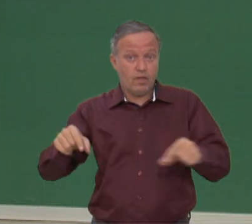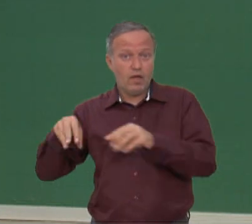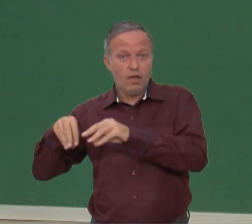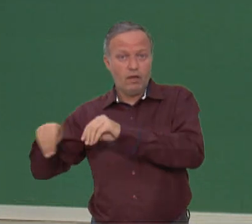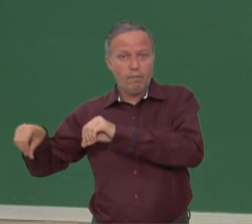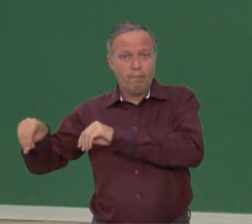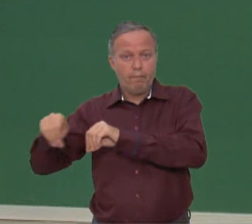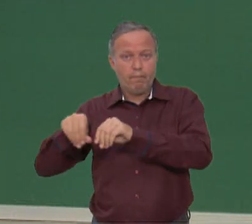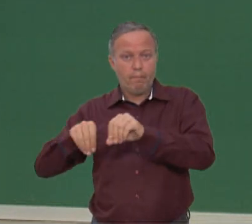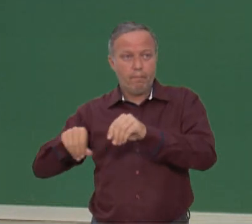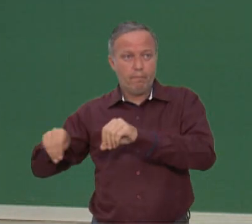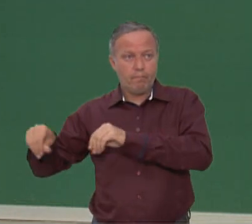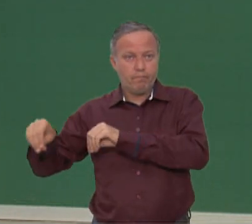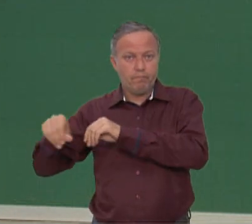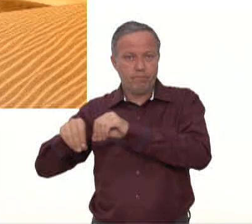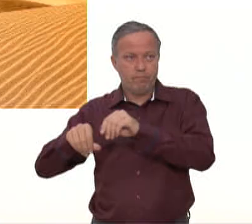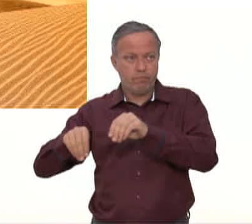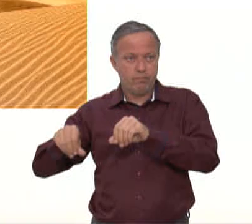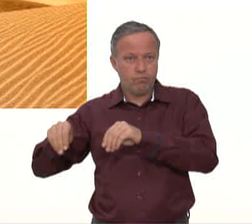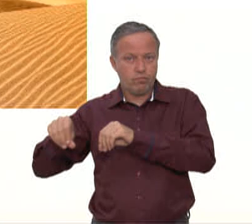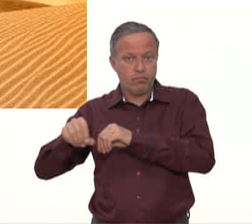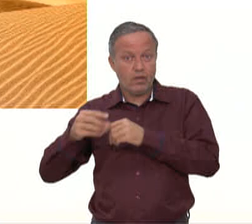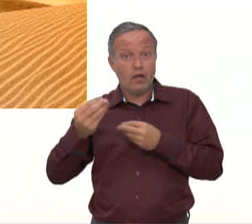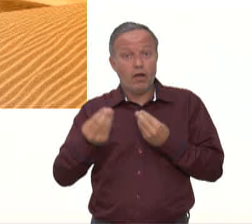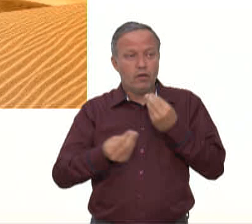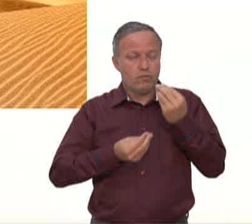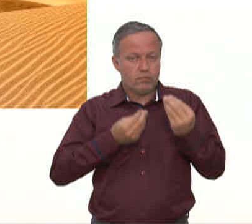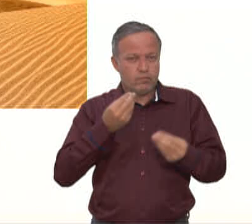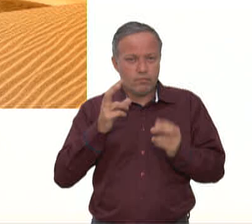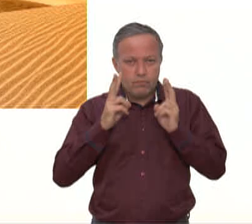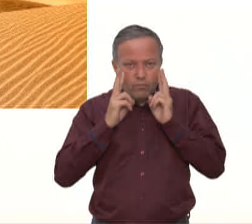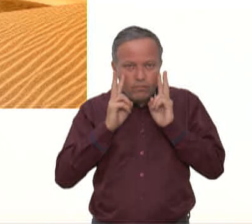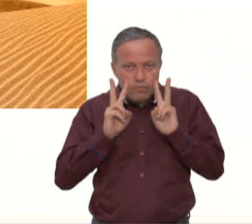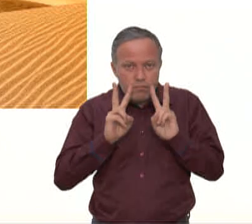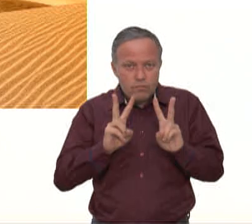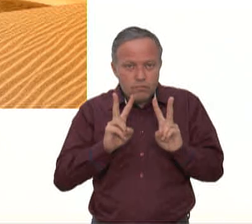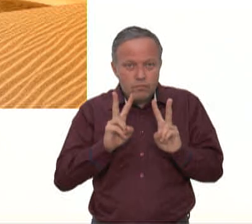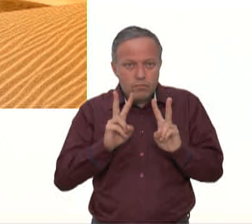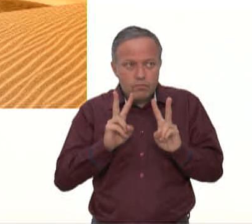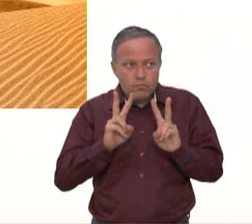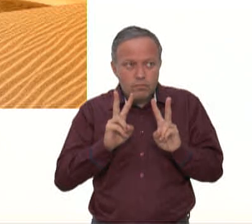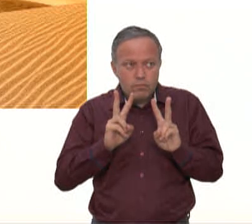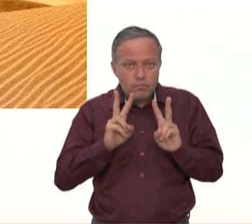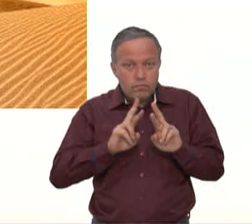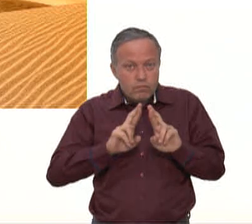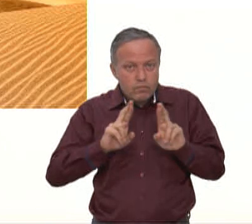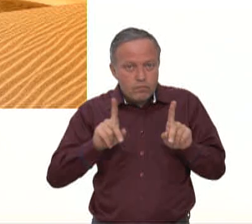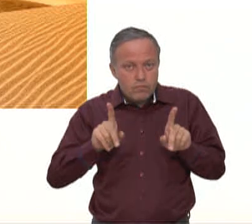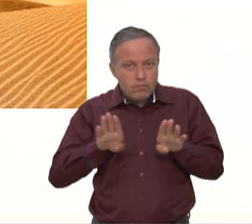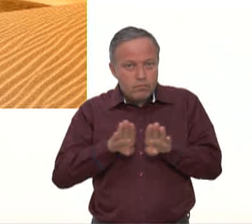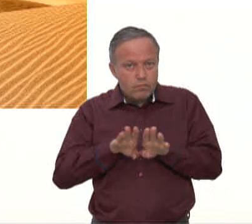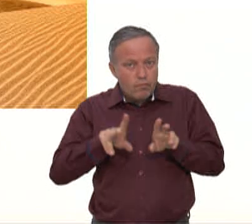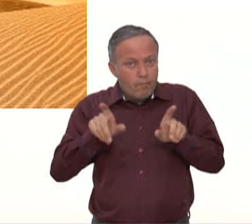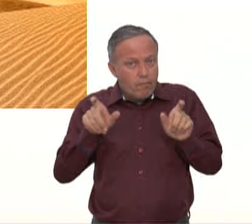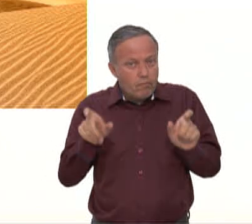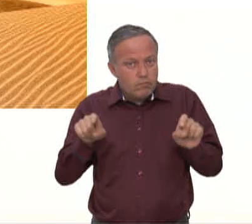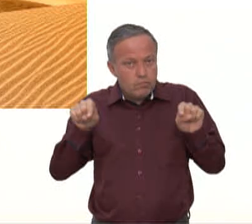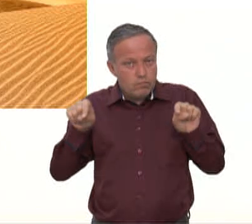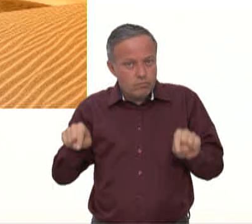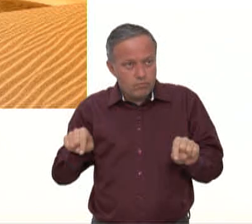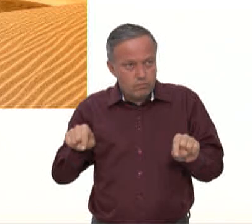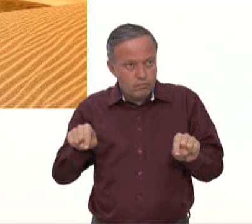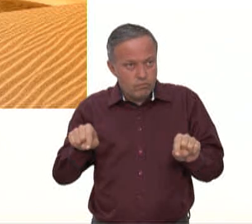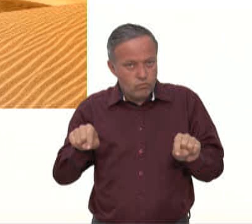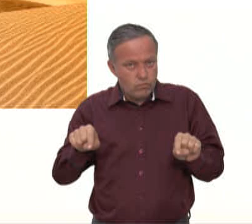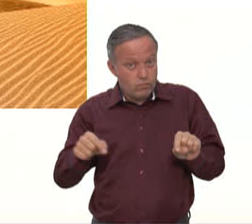constituição deles é distinta. Tanto que a forma que você vai estar averiguando ali o conceito é diferente também. Todos estão